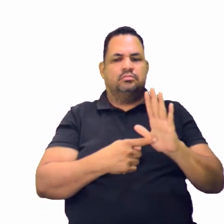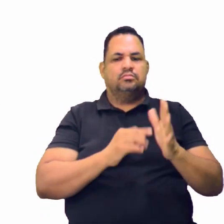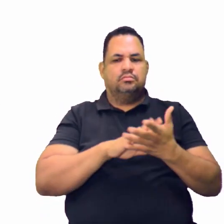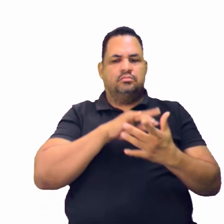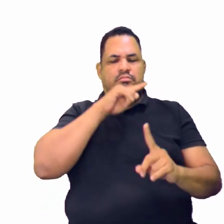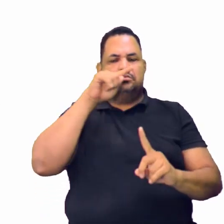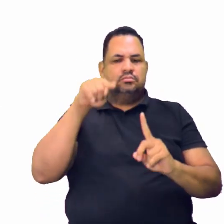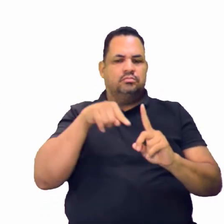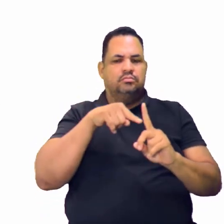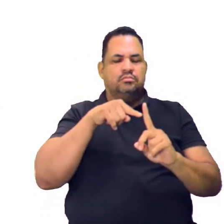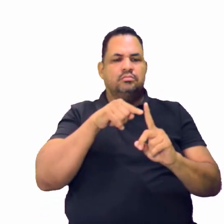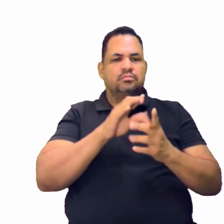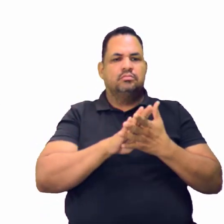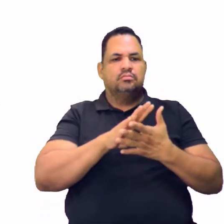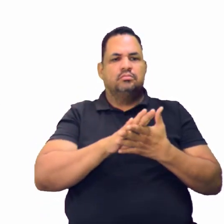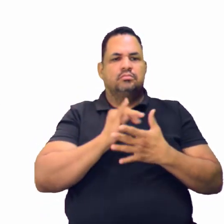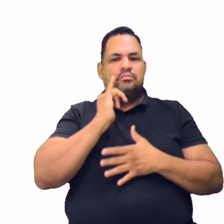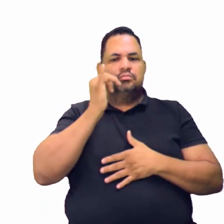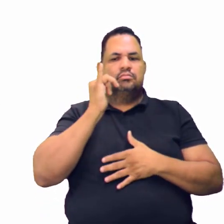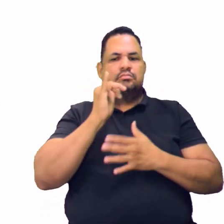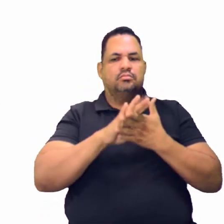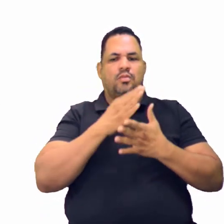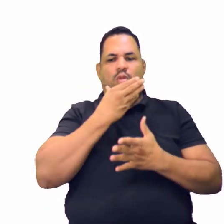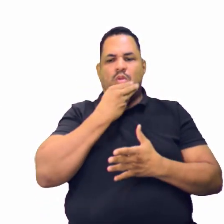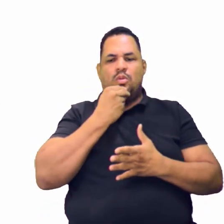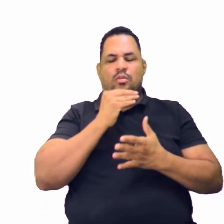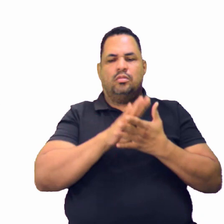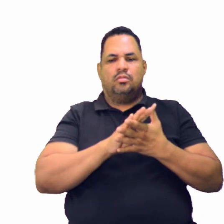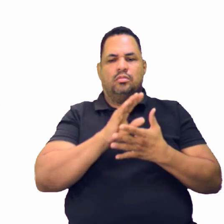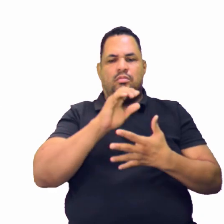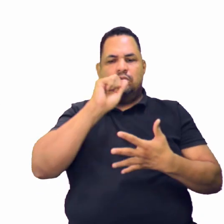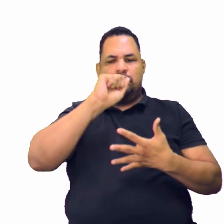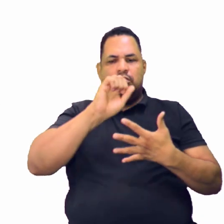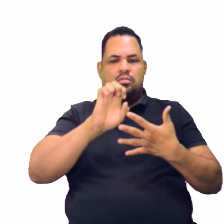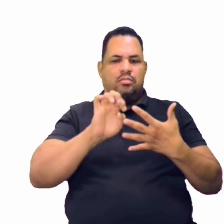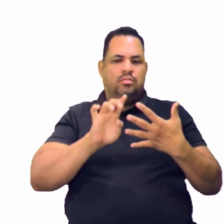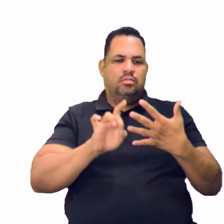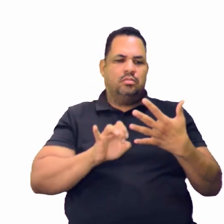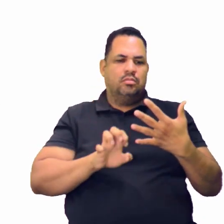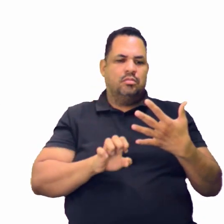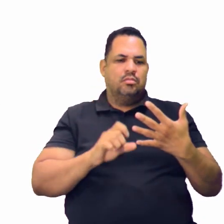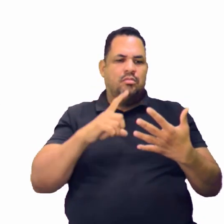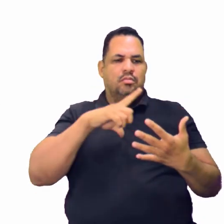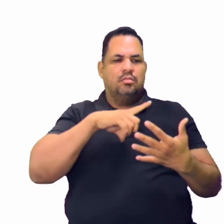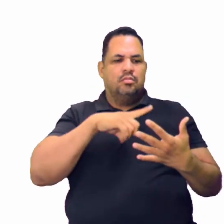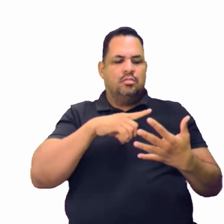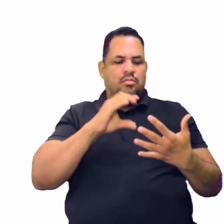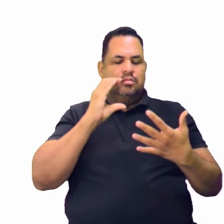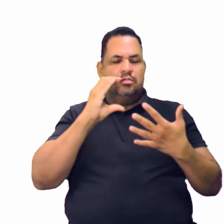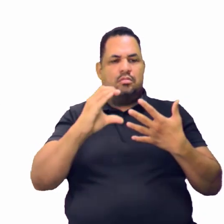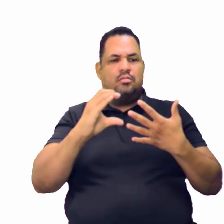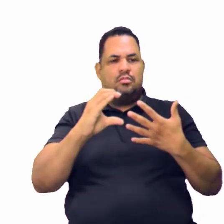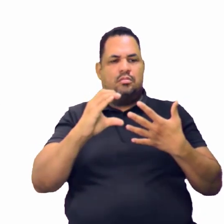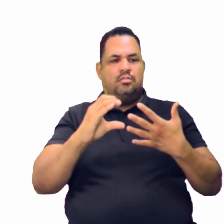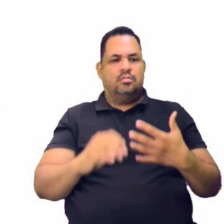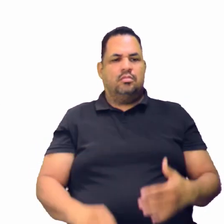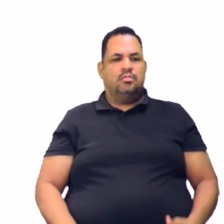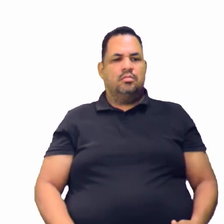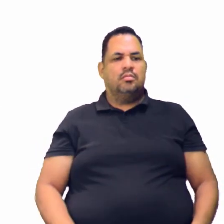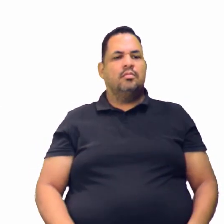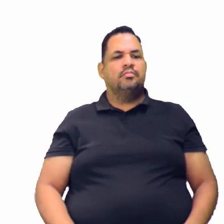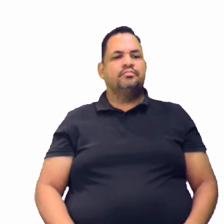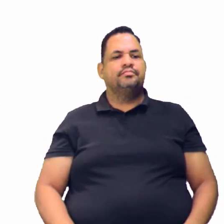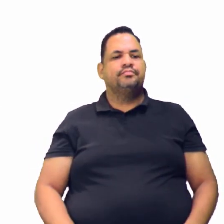papel do narrador do texto de Érico Veríssimo? A, B, C, D ou E. Nós temos aqui o gabarito letra C,